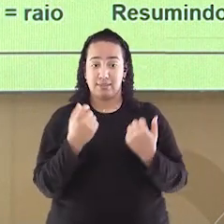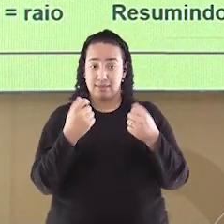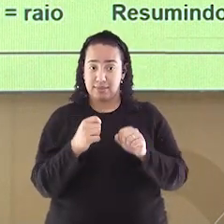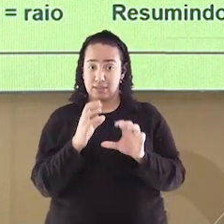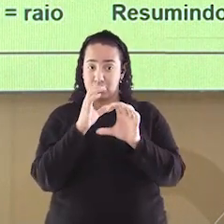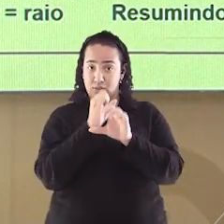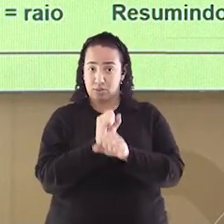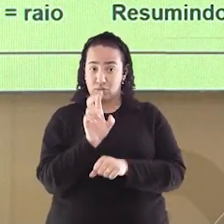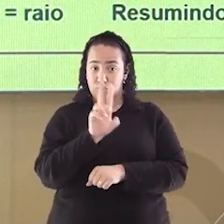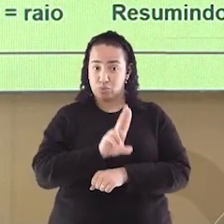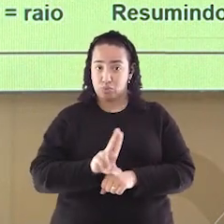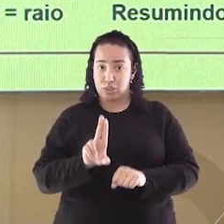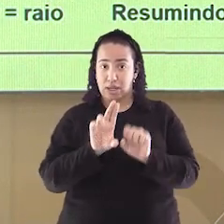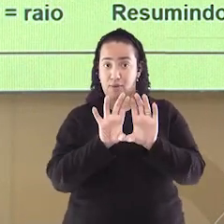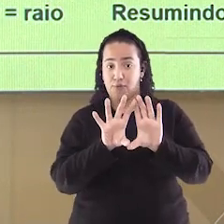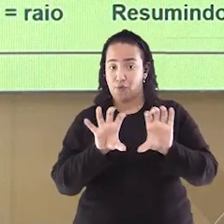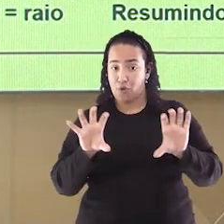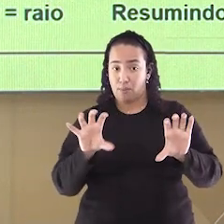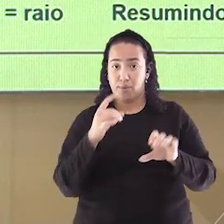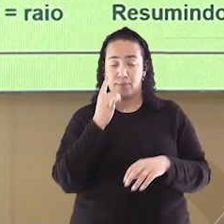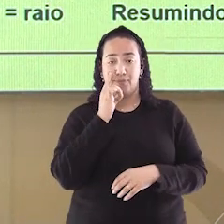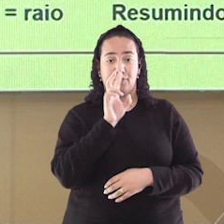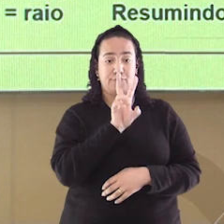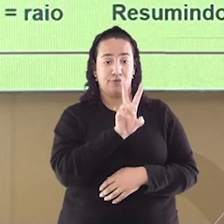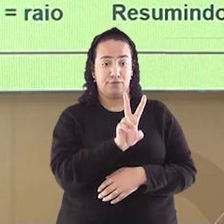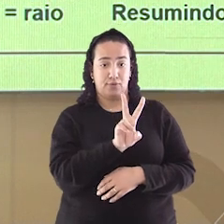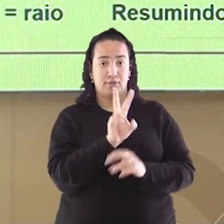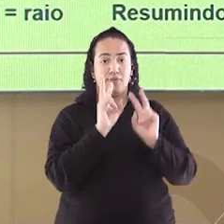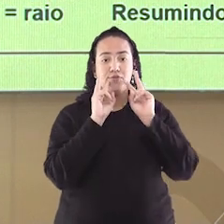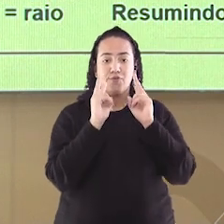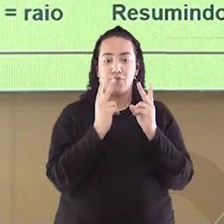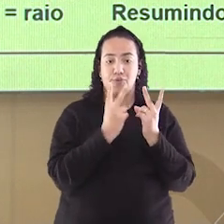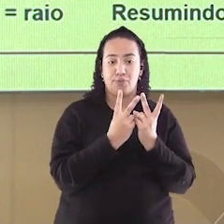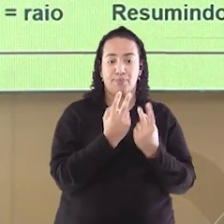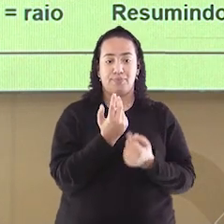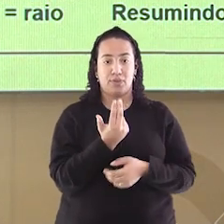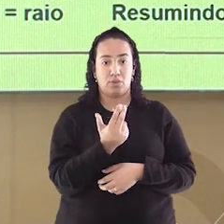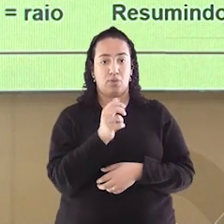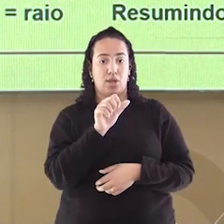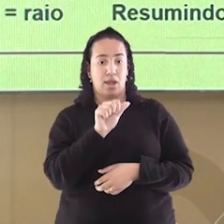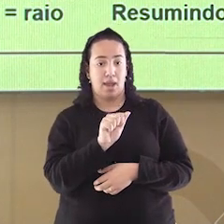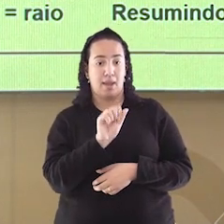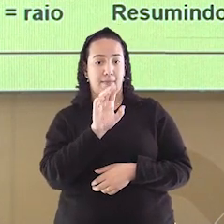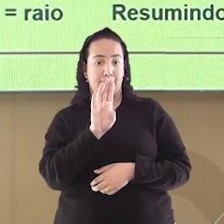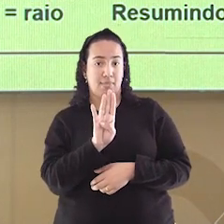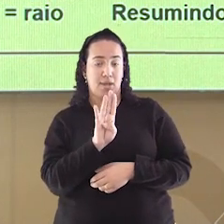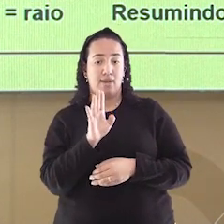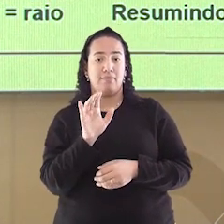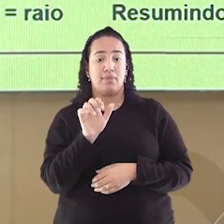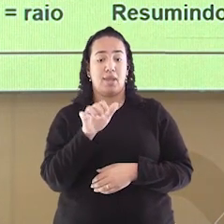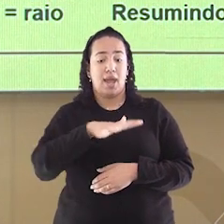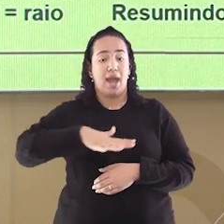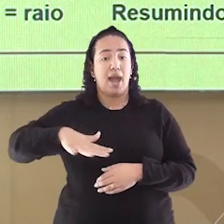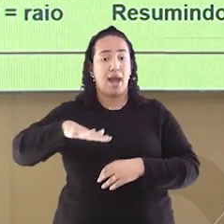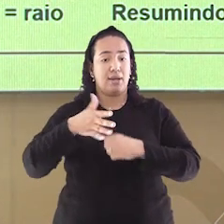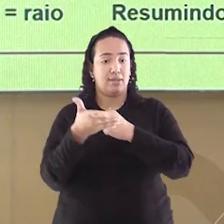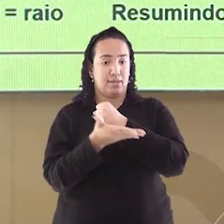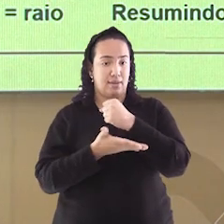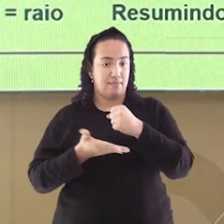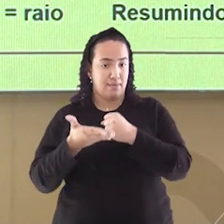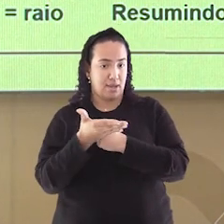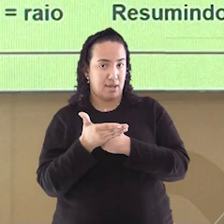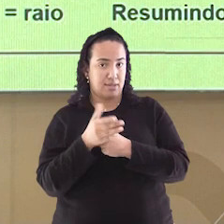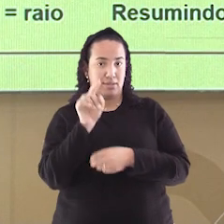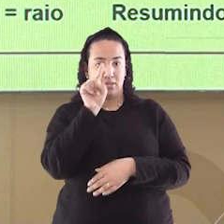V de volume é igual a AB, que significa a área da base, e a base ela é